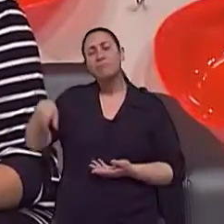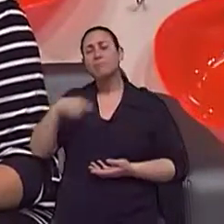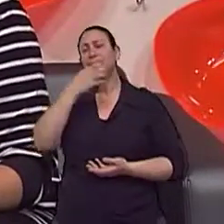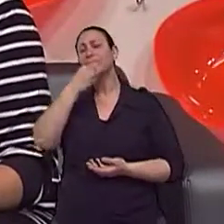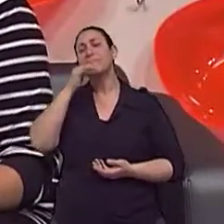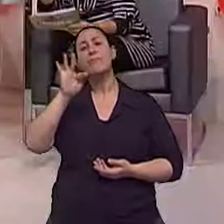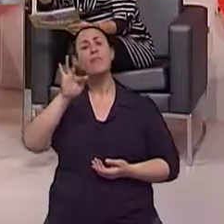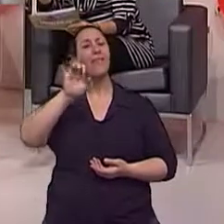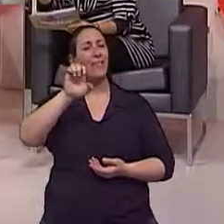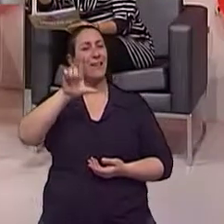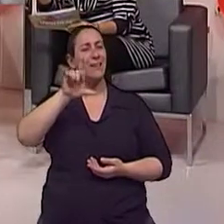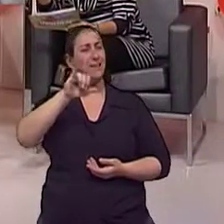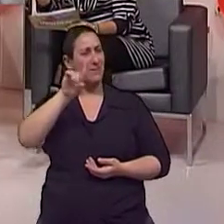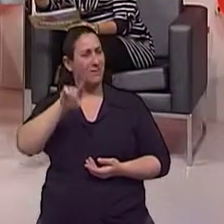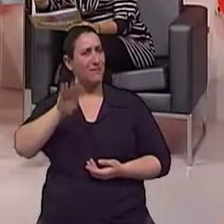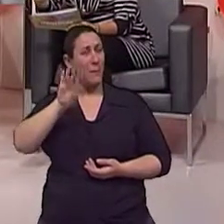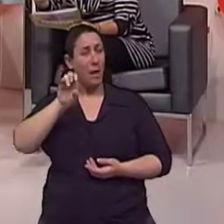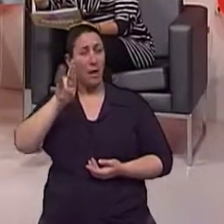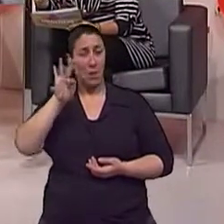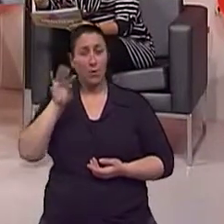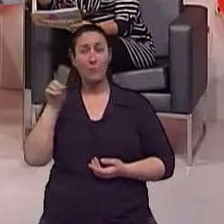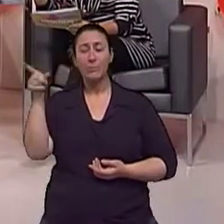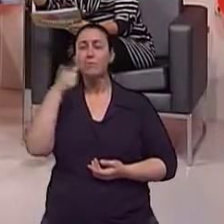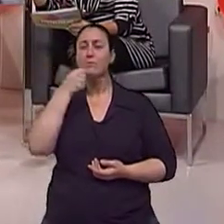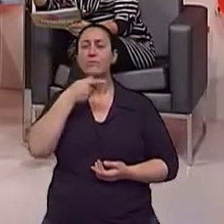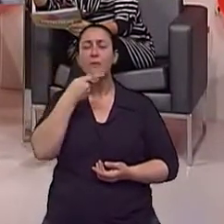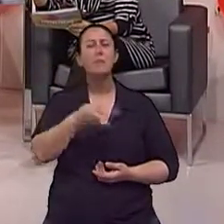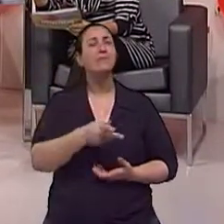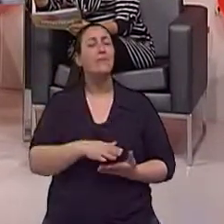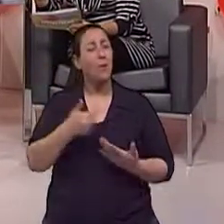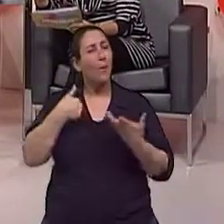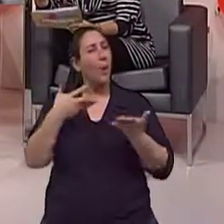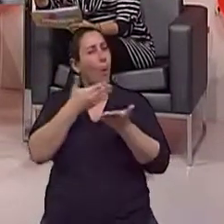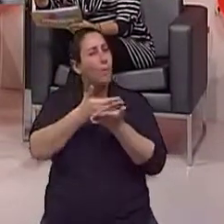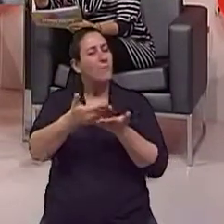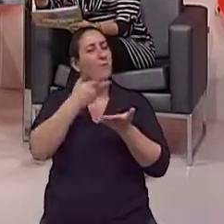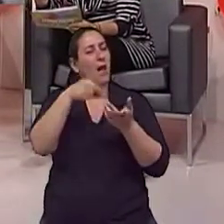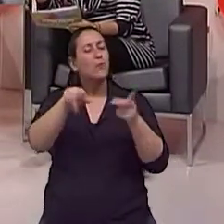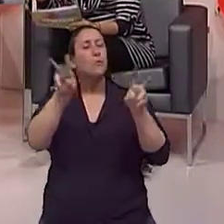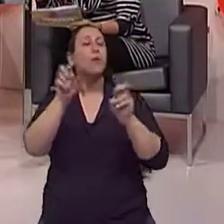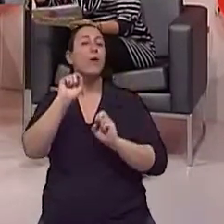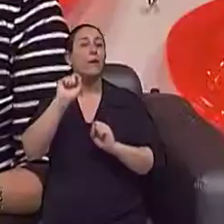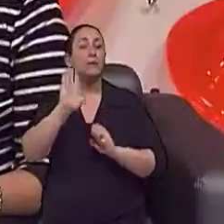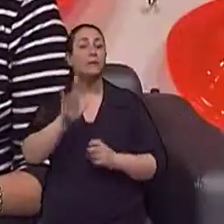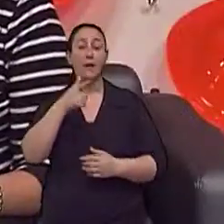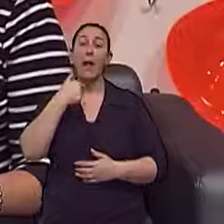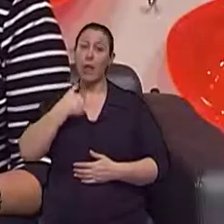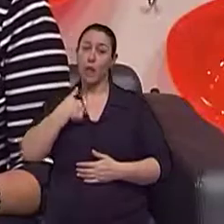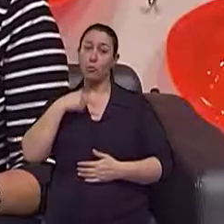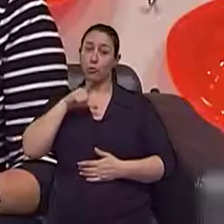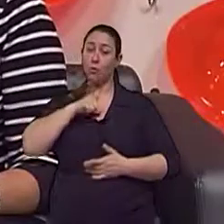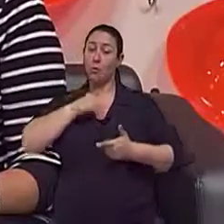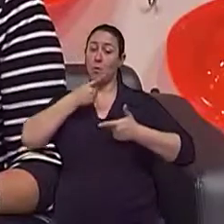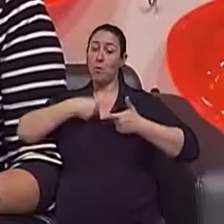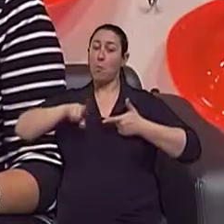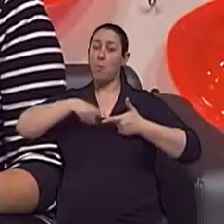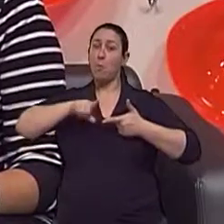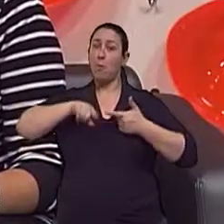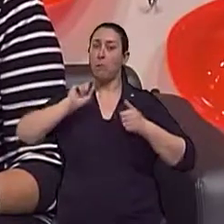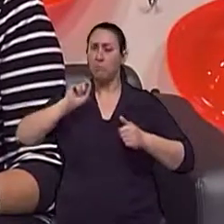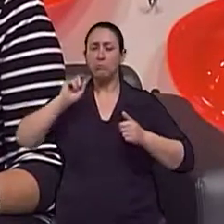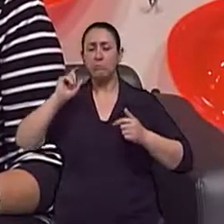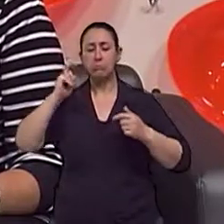Felisberto né A questão quando ele coloca Doutor queria começar por aí eh eu tive uma crise de